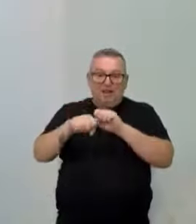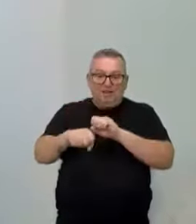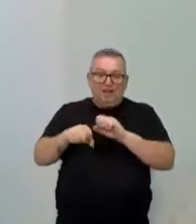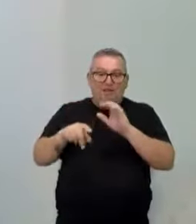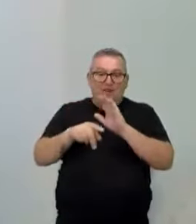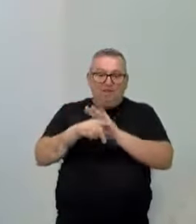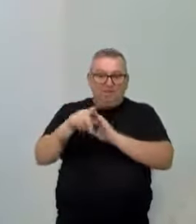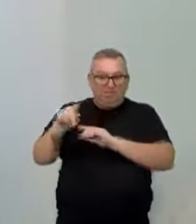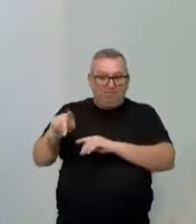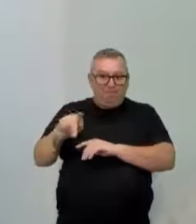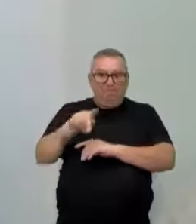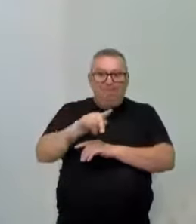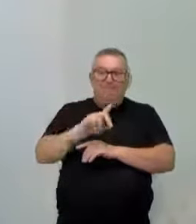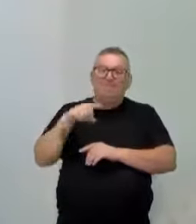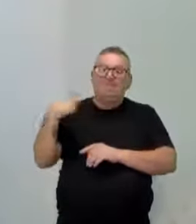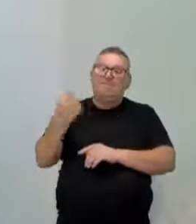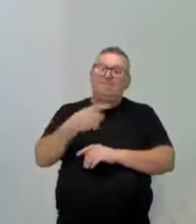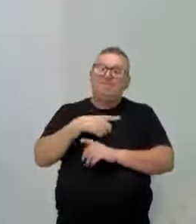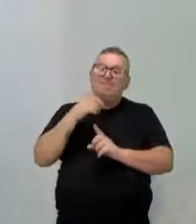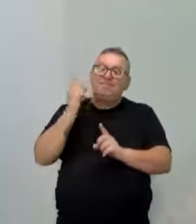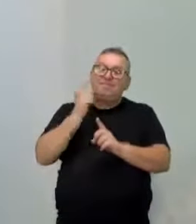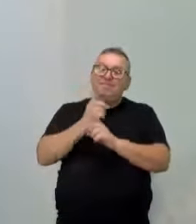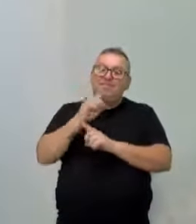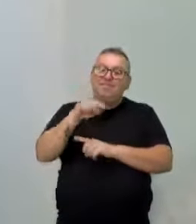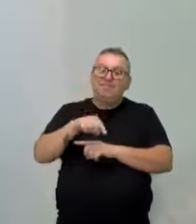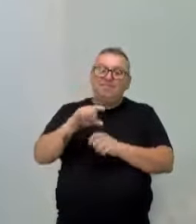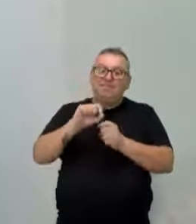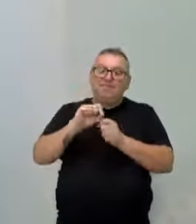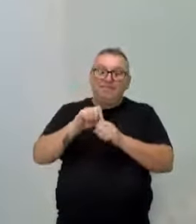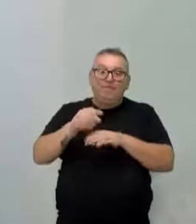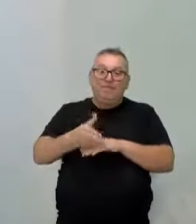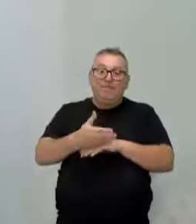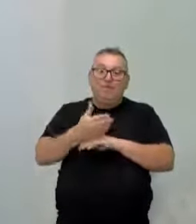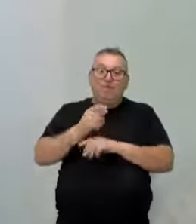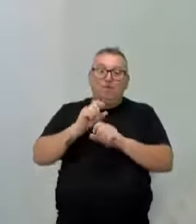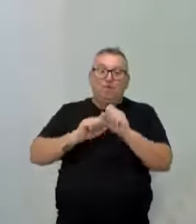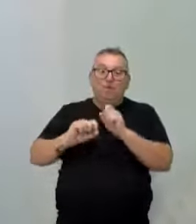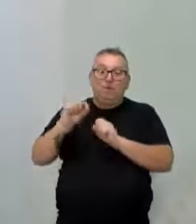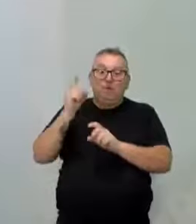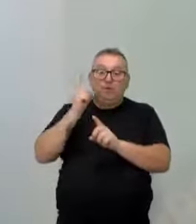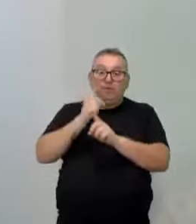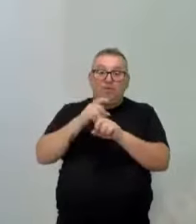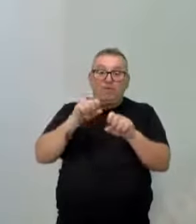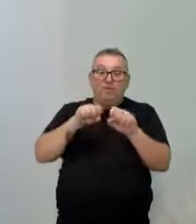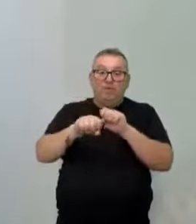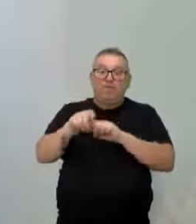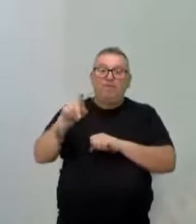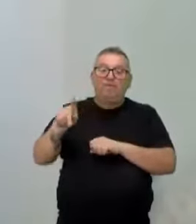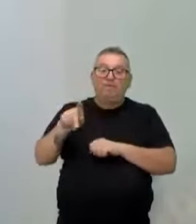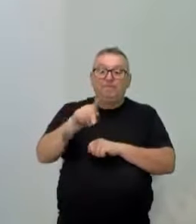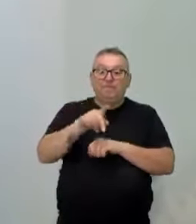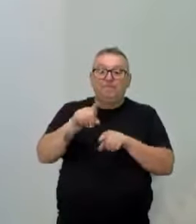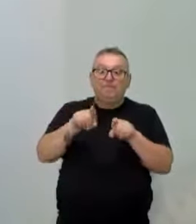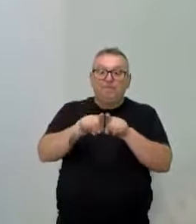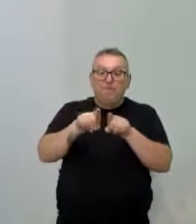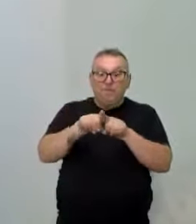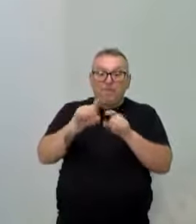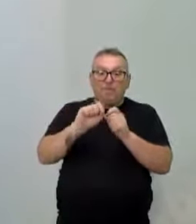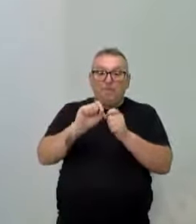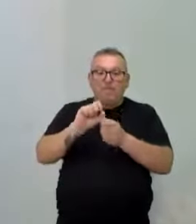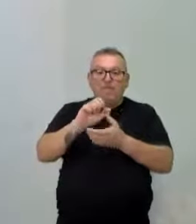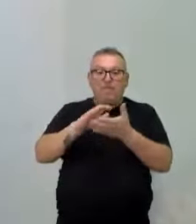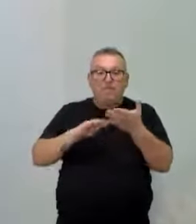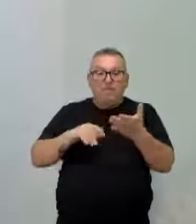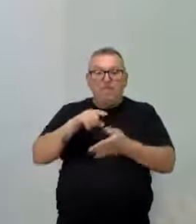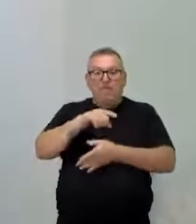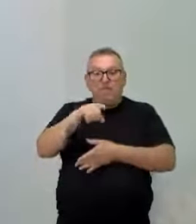dos professores, a gente tinha um encontro aqui para a gente fazer uma prévia do que viria na formação com os professores e também fazer uma atividade